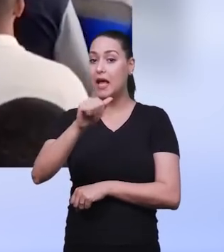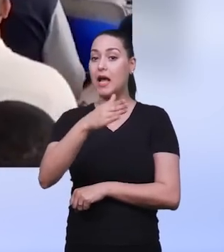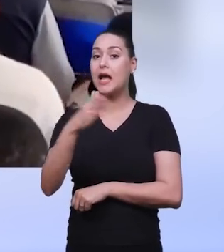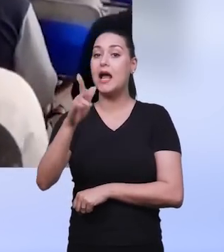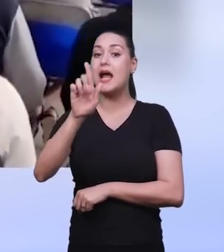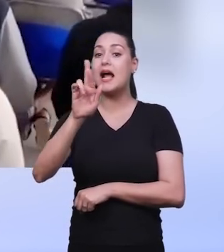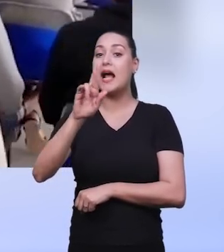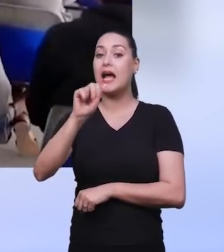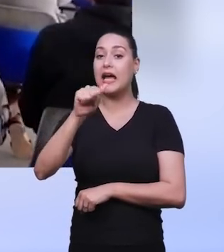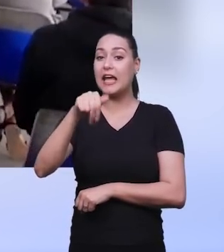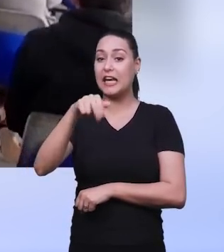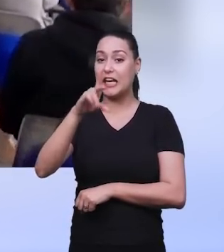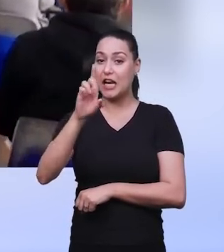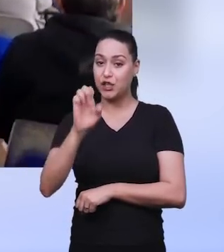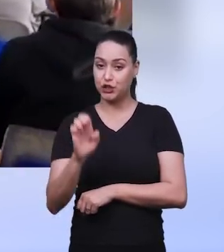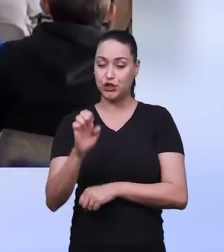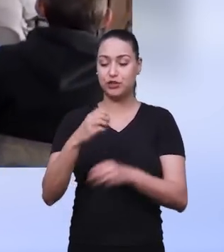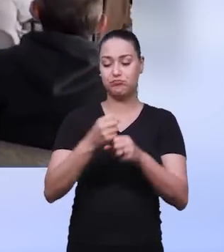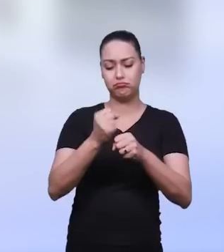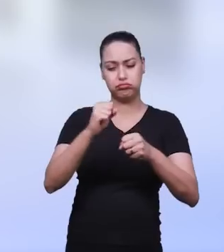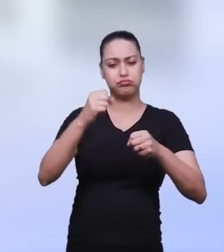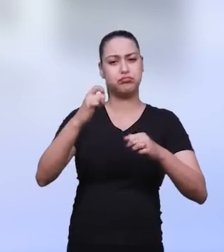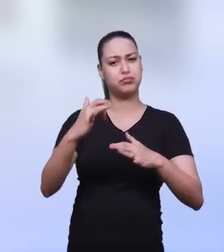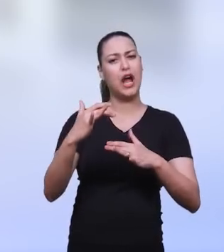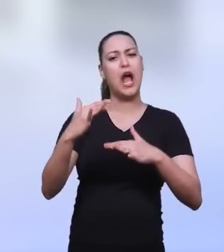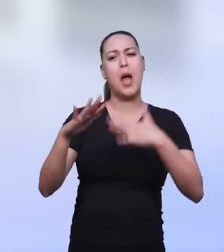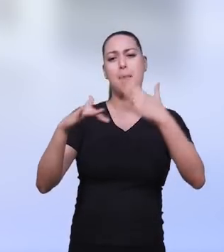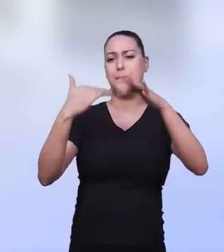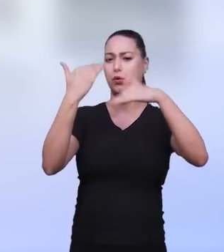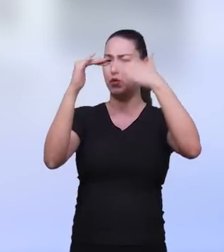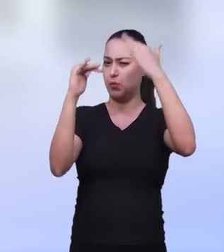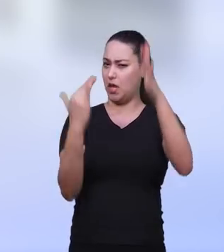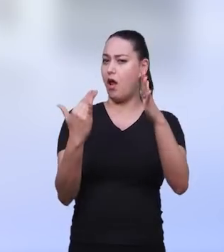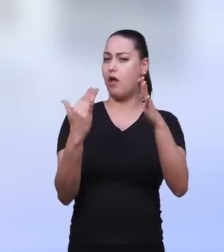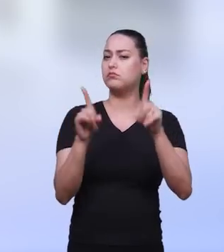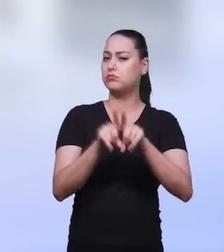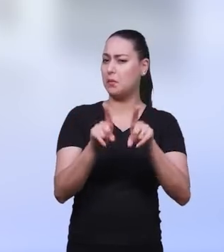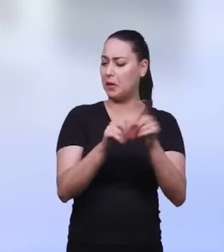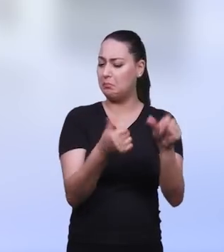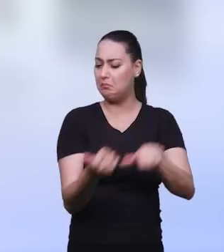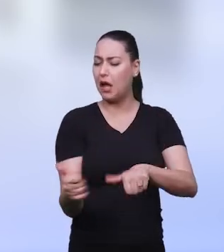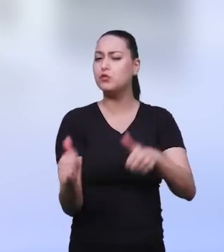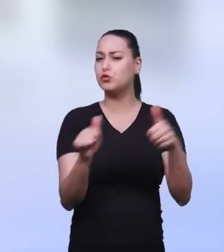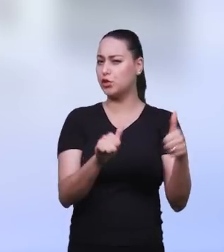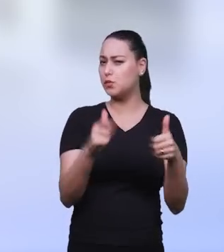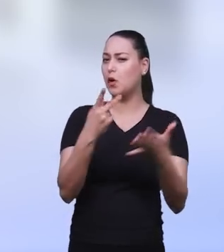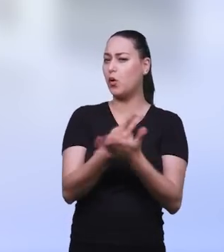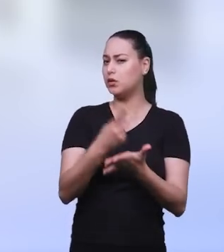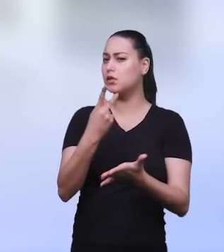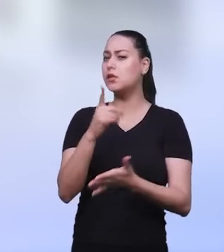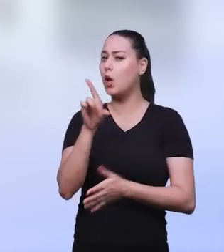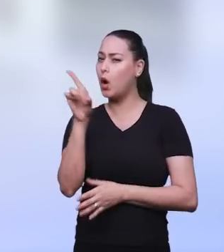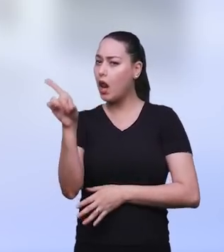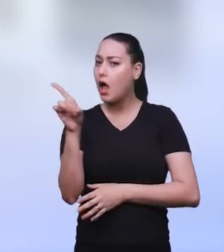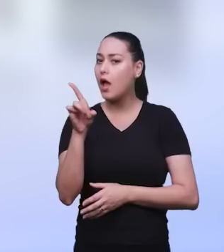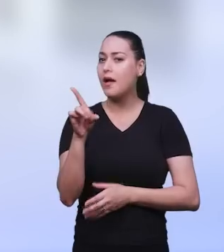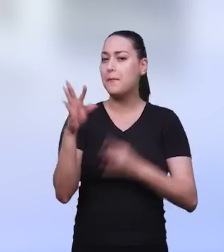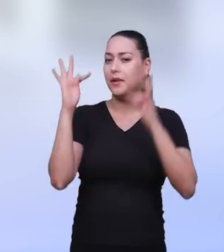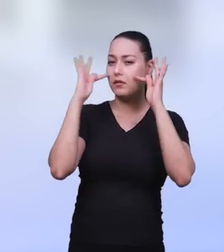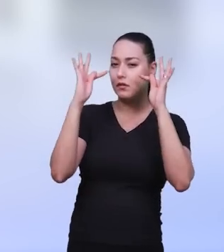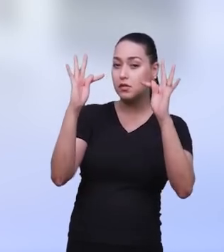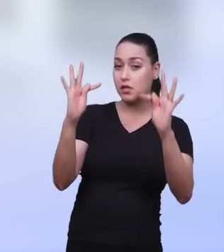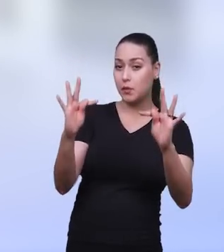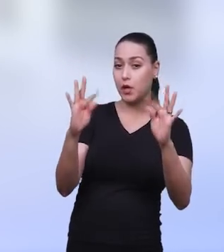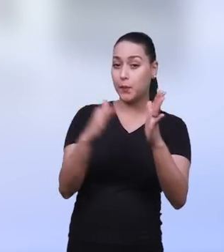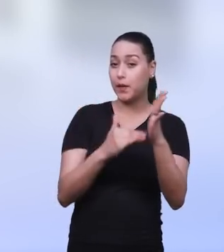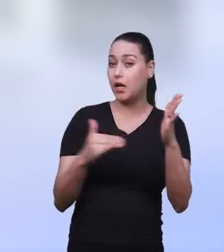Senhor tem prosperado nas nossas igrejas. Por lá também tivemos um batismo, onde muitas vidas desceram às águas,